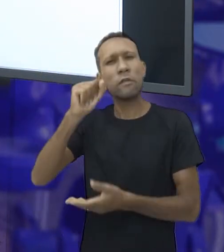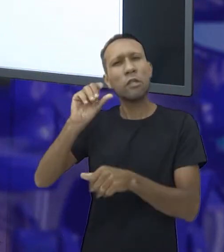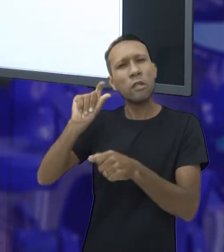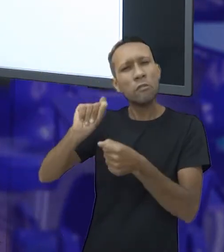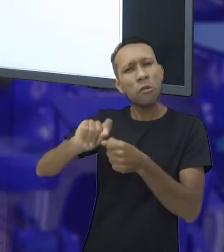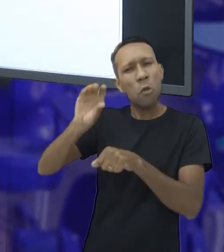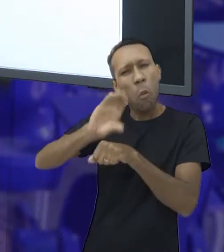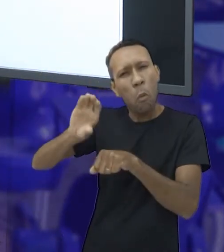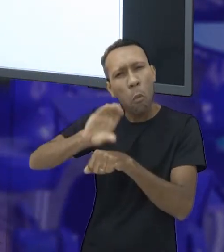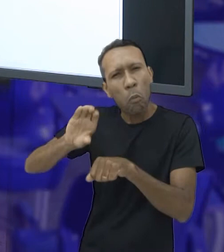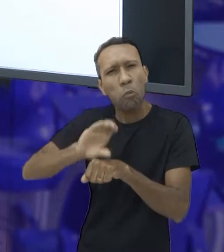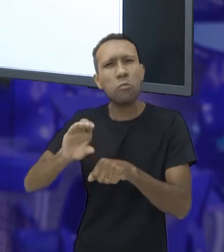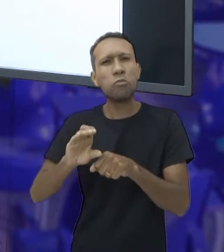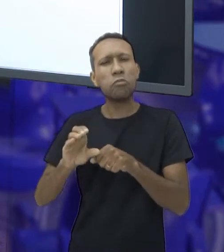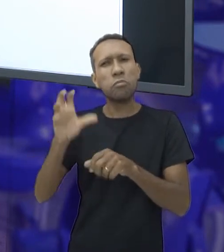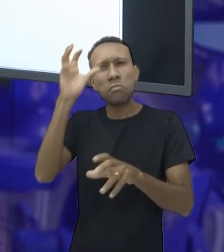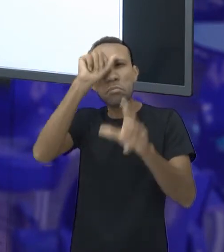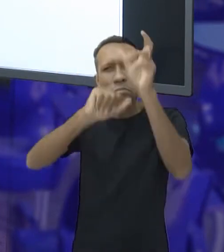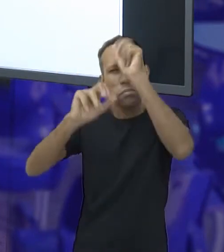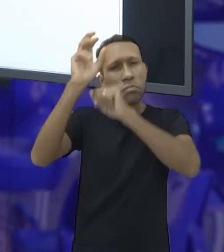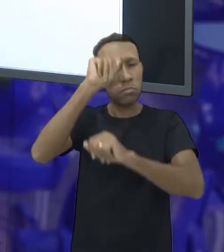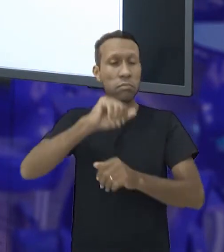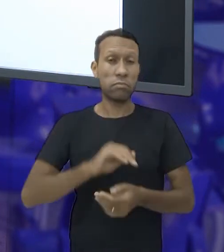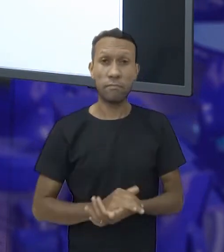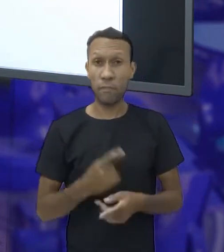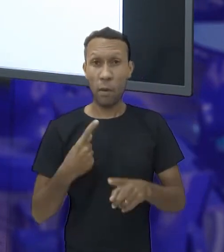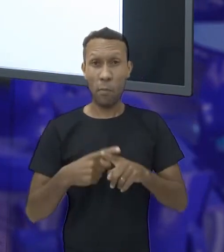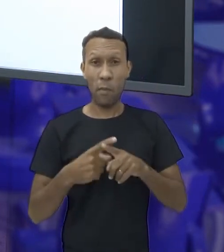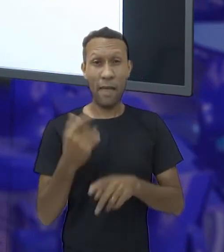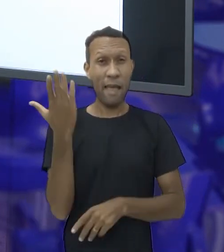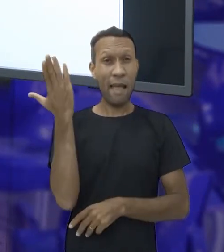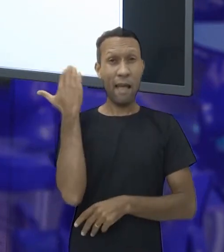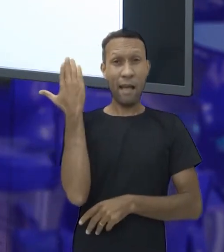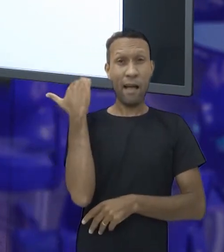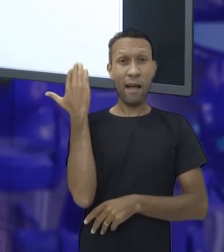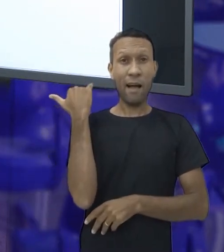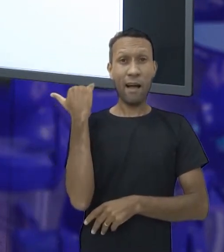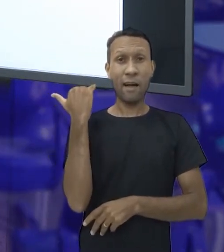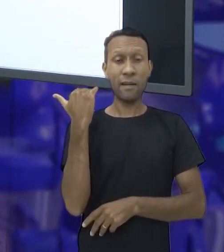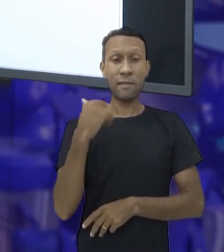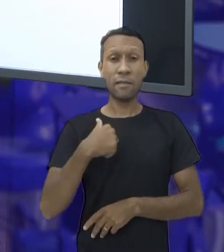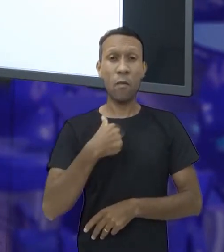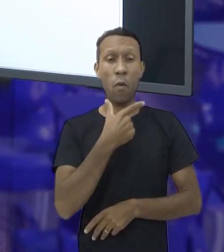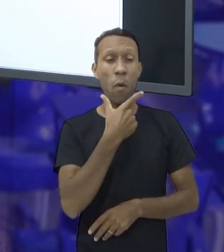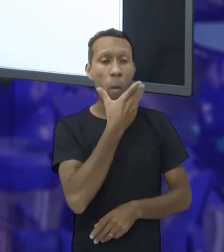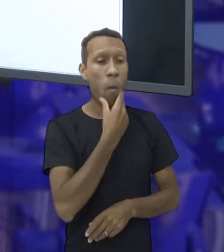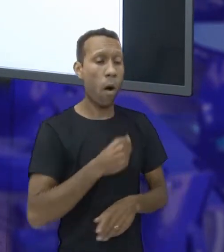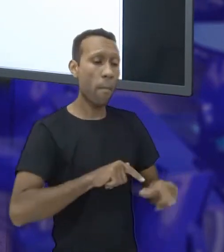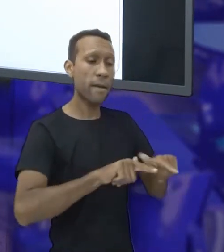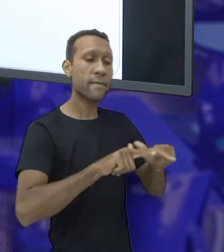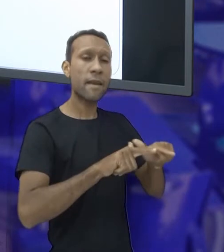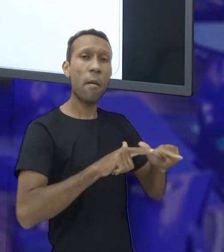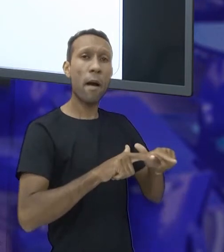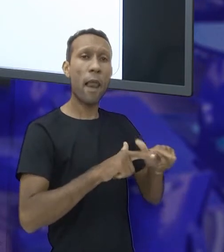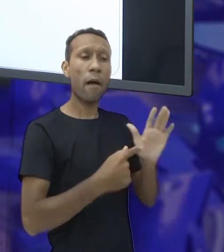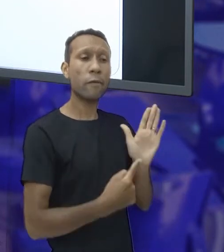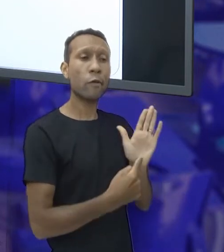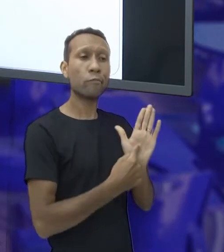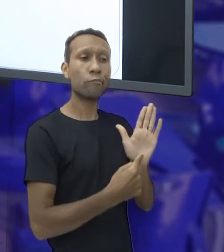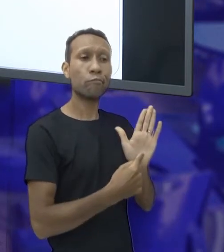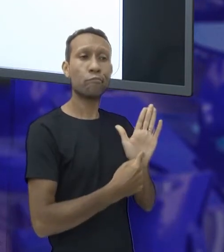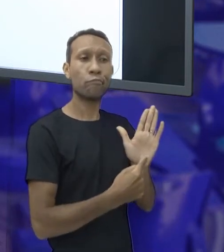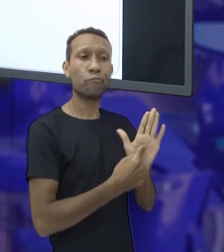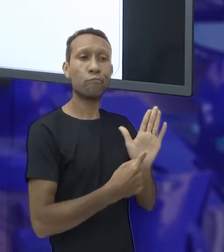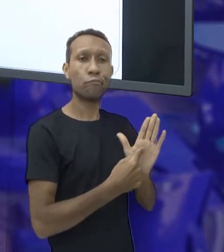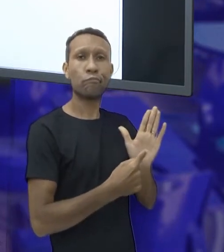qualificação em relação ao antigo trabalhador que apenas apertava botões ou soldava os produtos. Ele agora passa a ter um